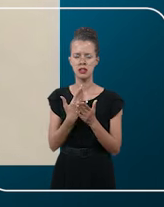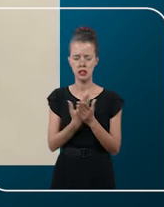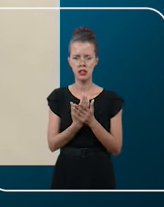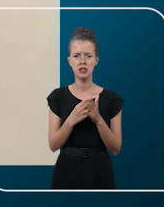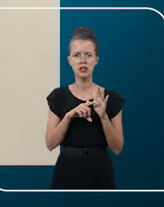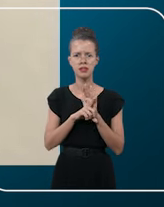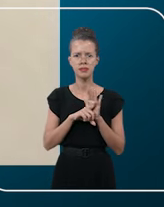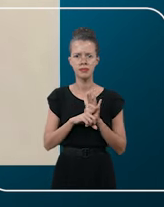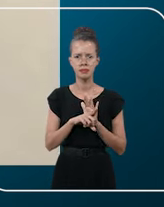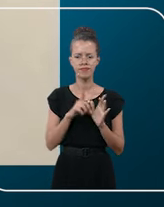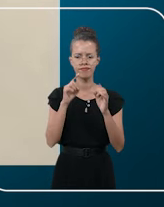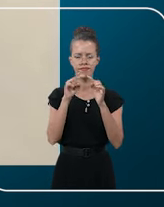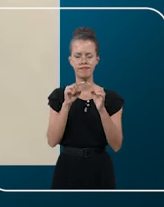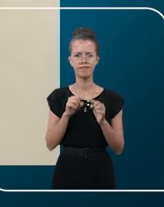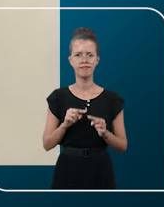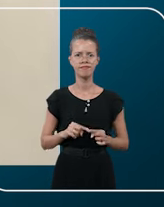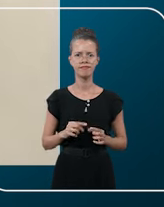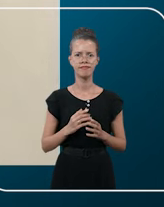disso.